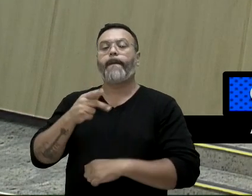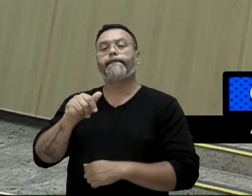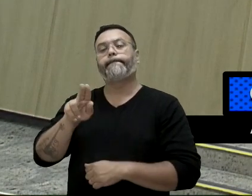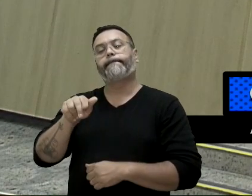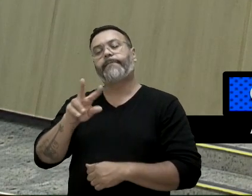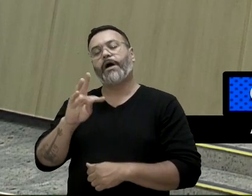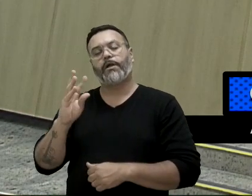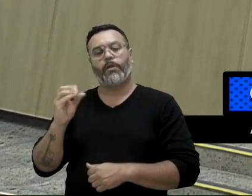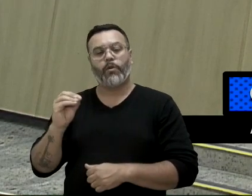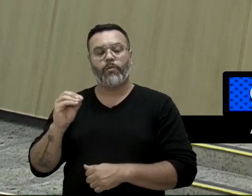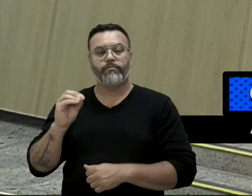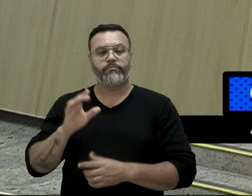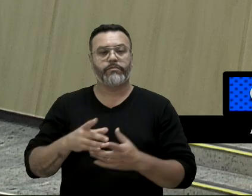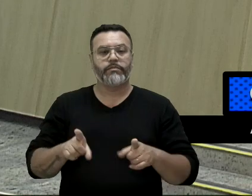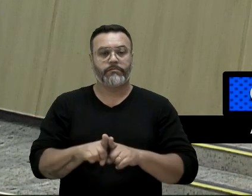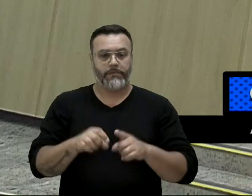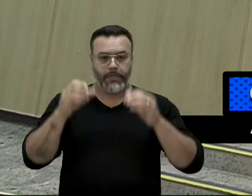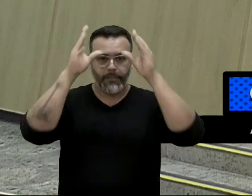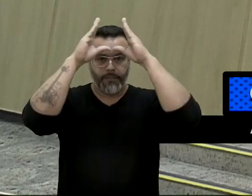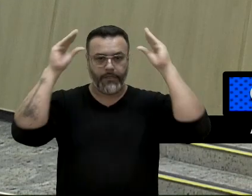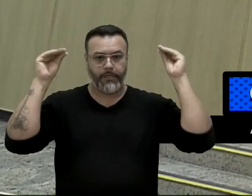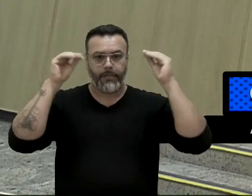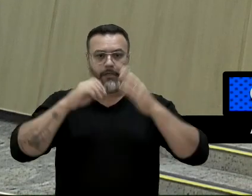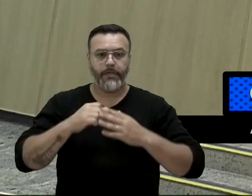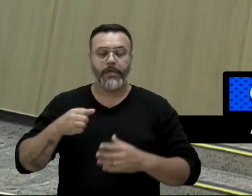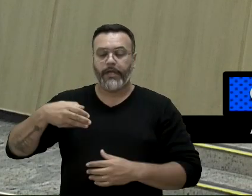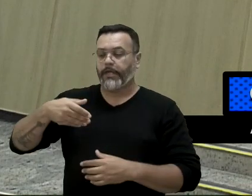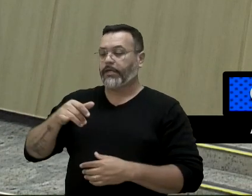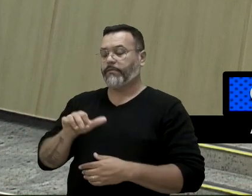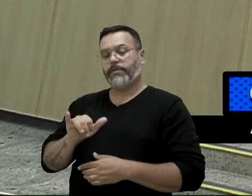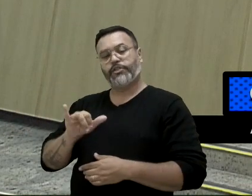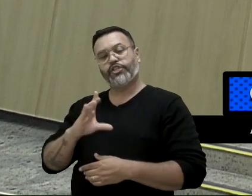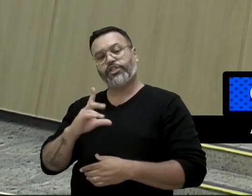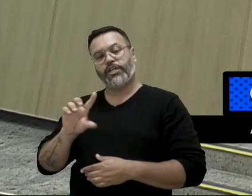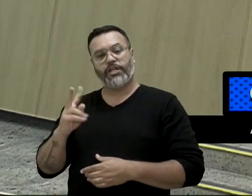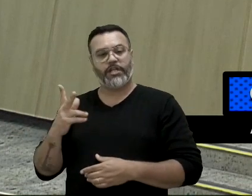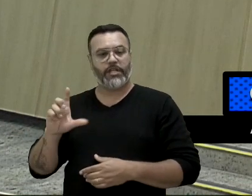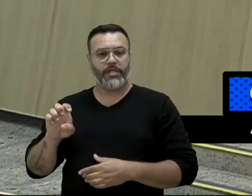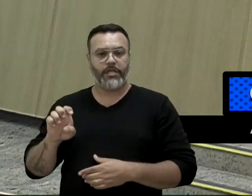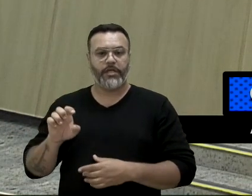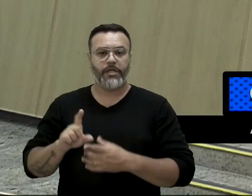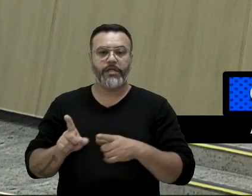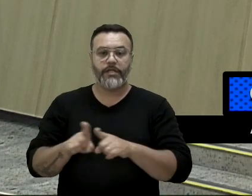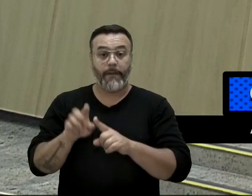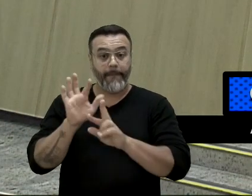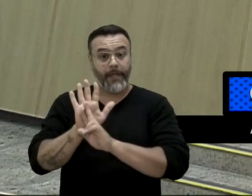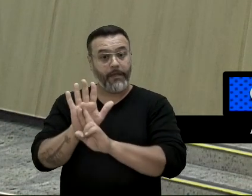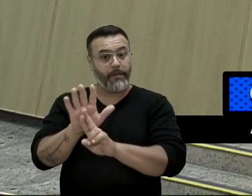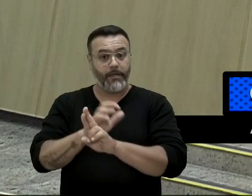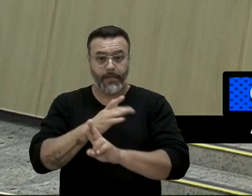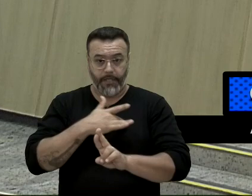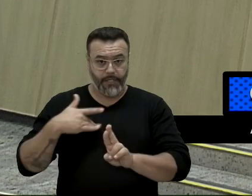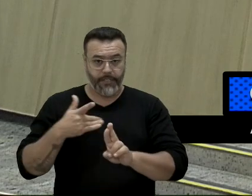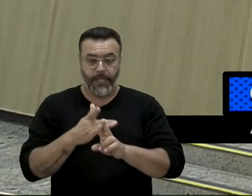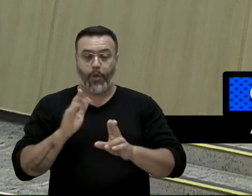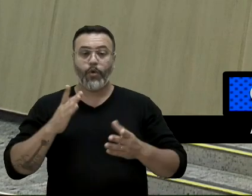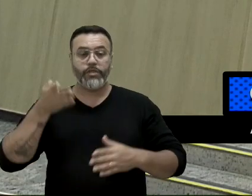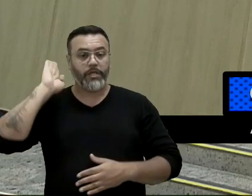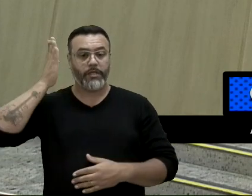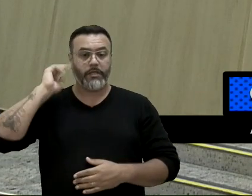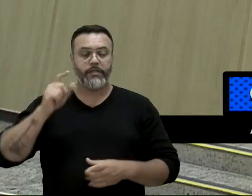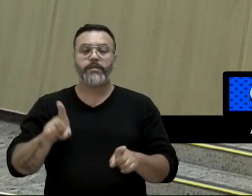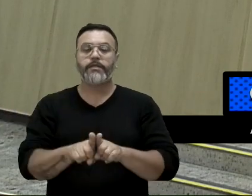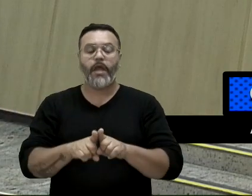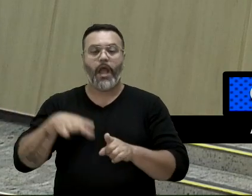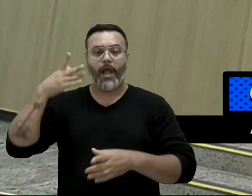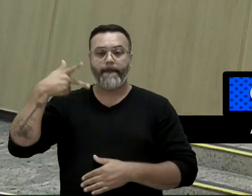Rodrigues, a enfermeira Michele Chaves Leite, representando a Secretaria de Saúde de Taubaté, e o presidente do Conselho